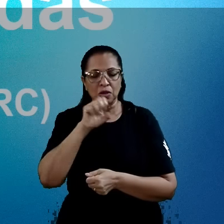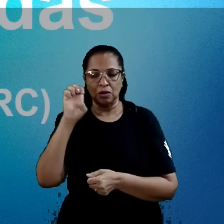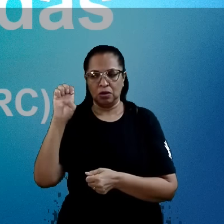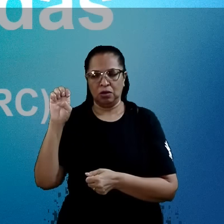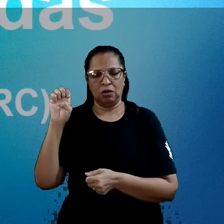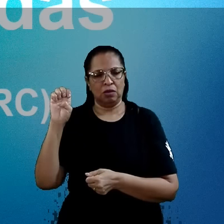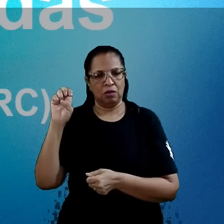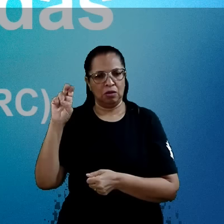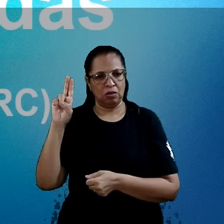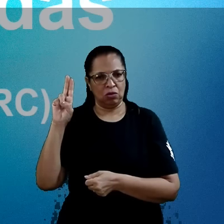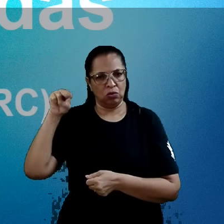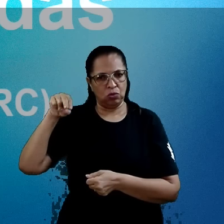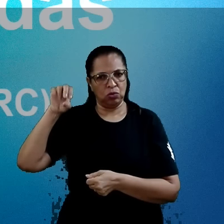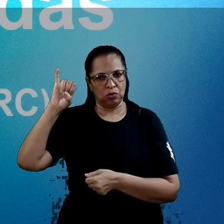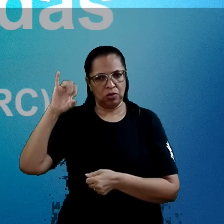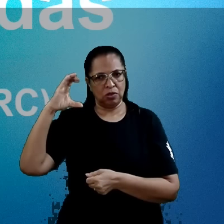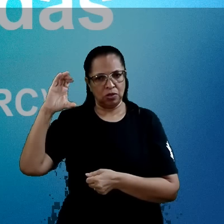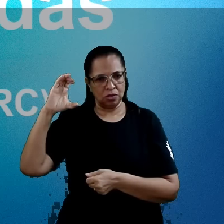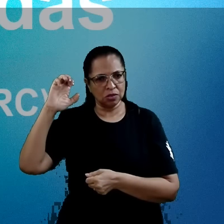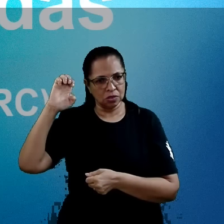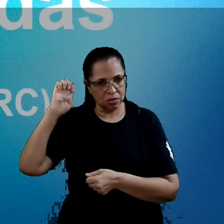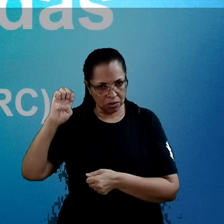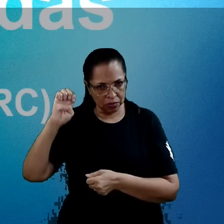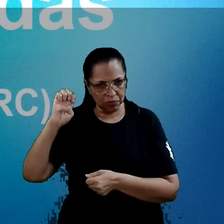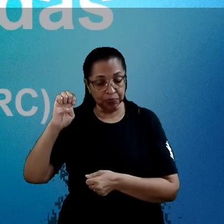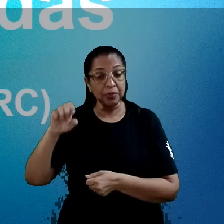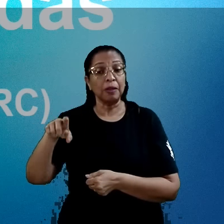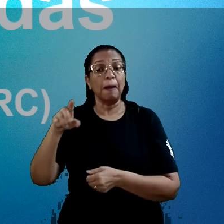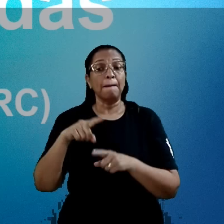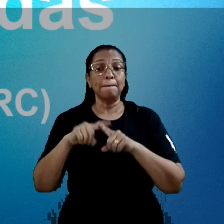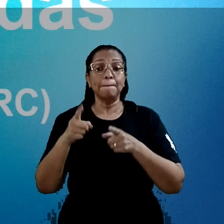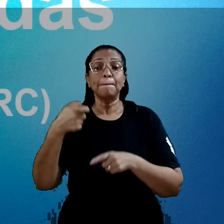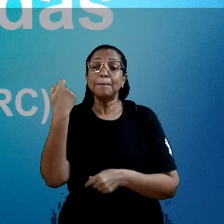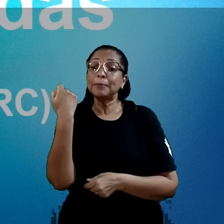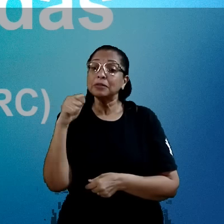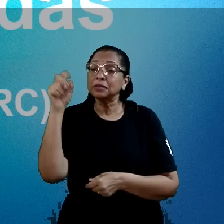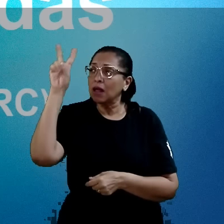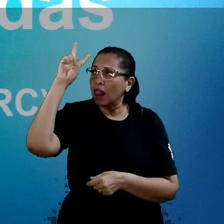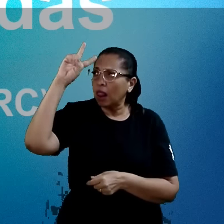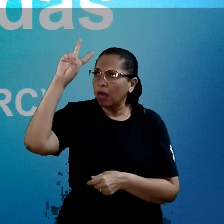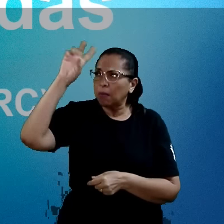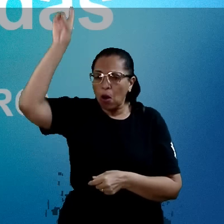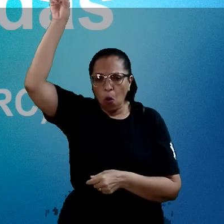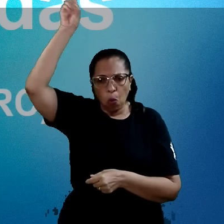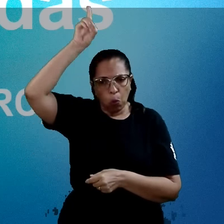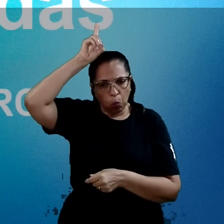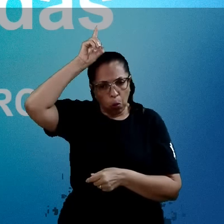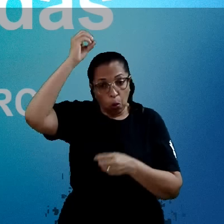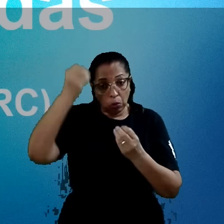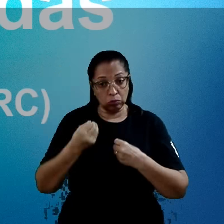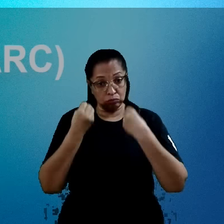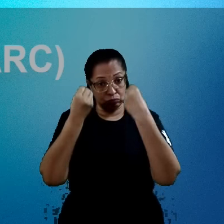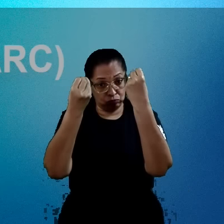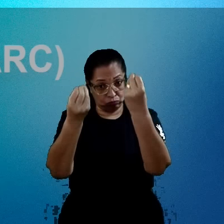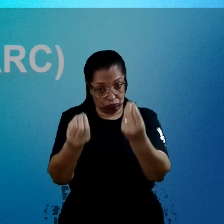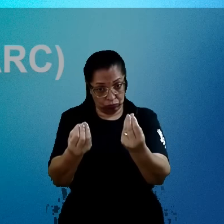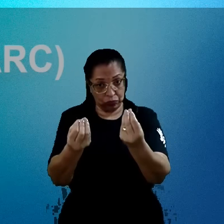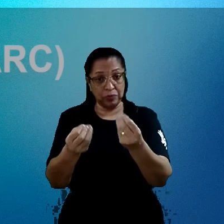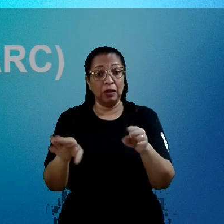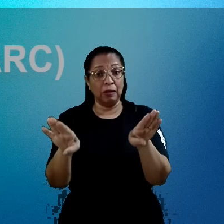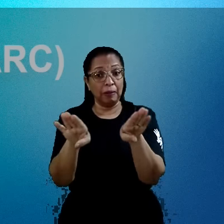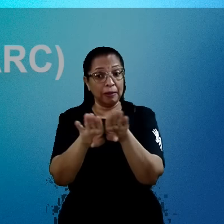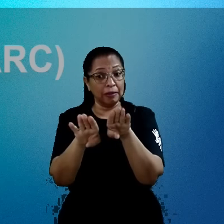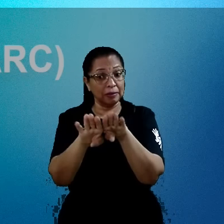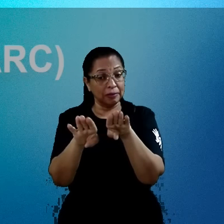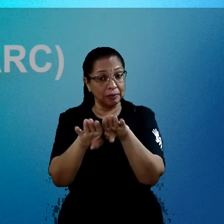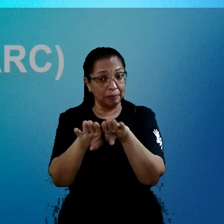cujo motivo te lembro que despertes o dom de Deus que existe em ti pela imposição das minhas mãos porque